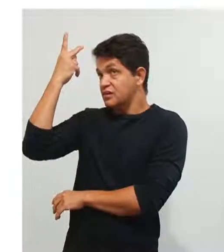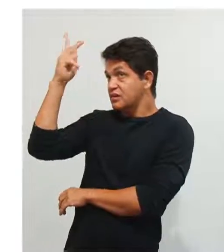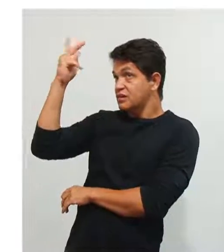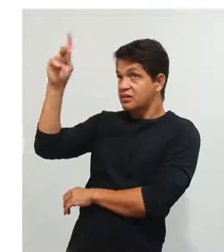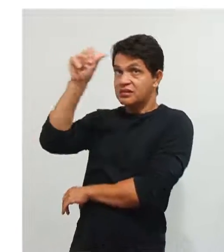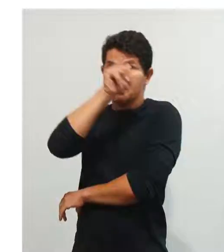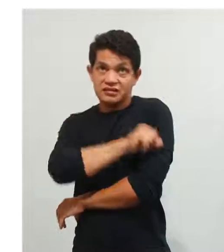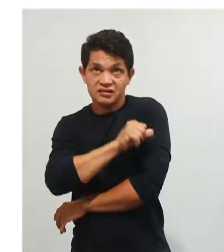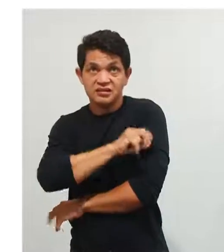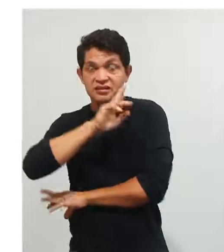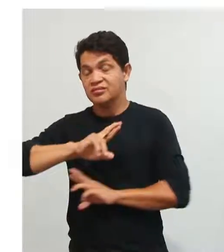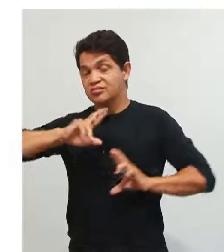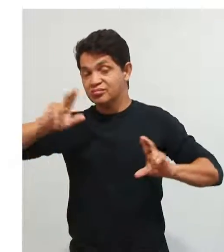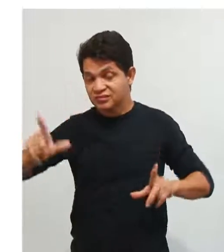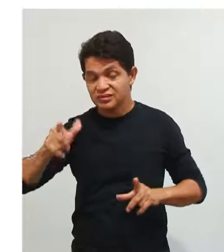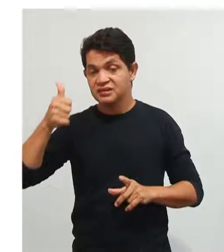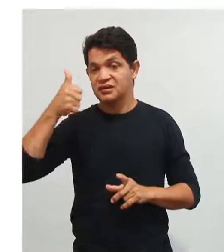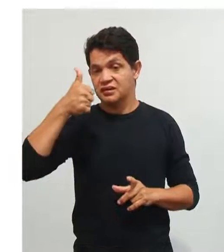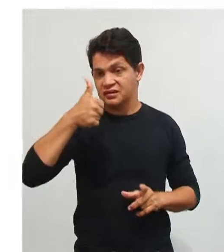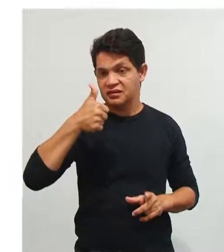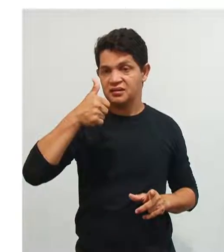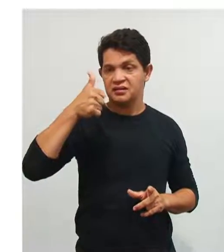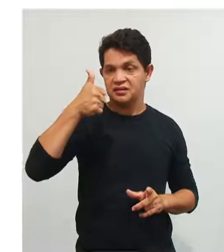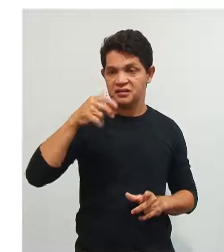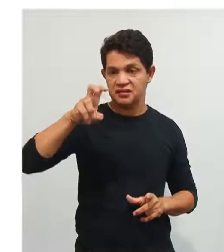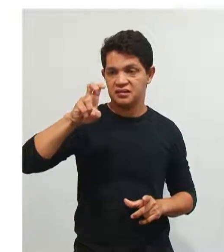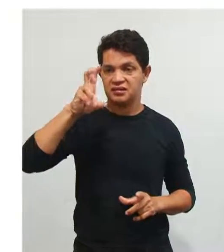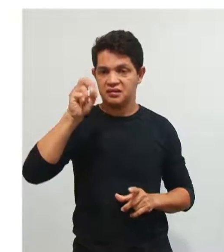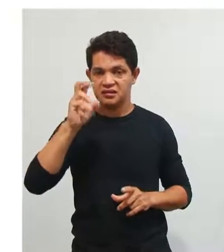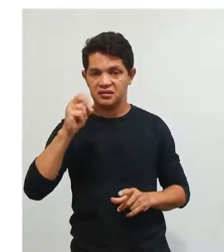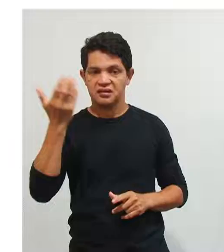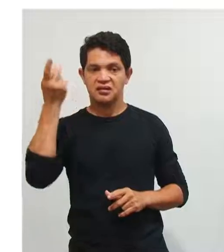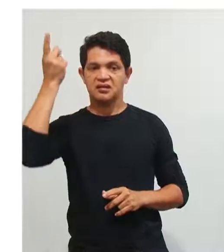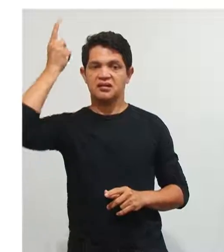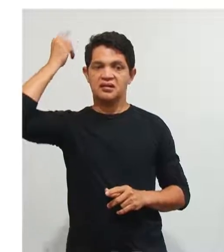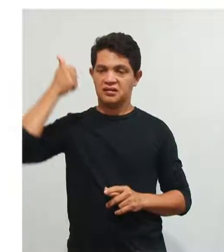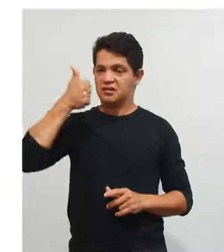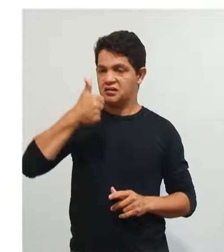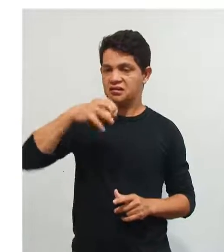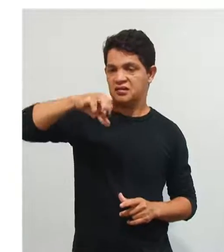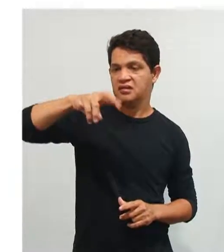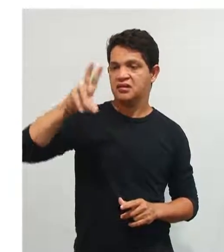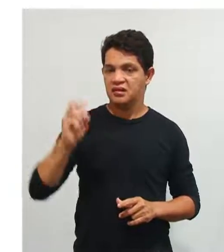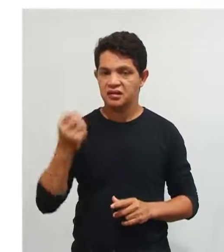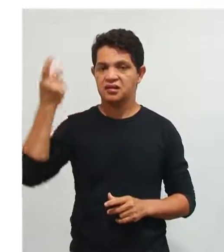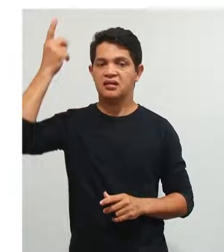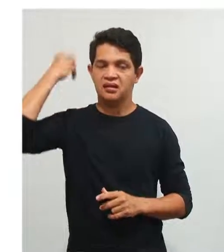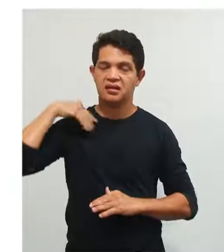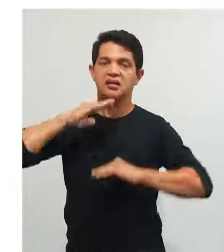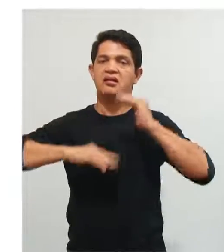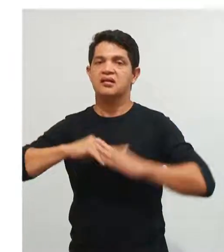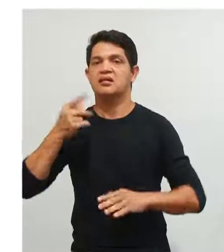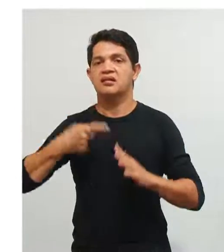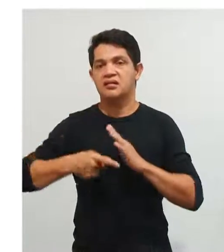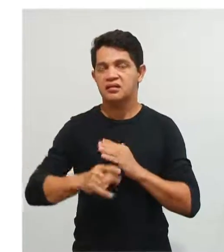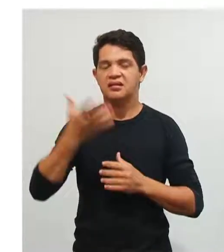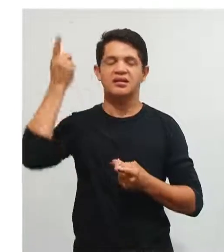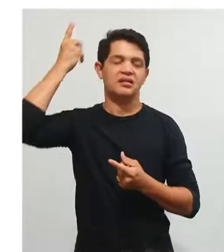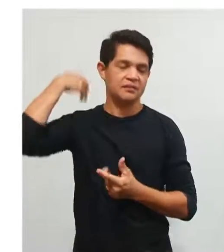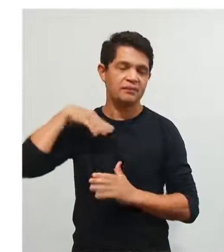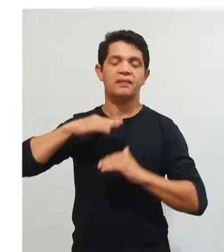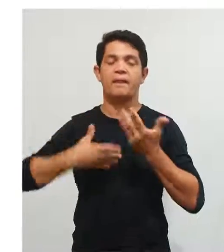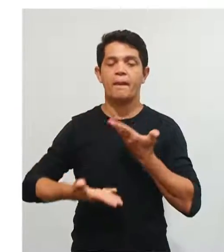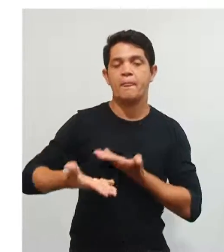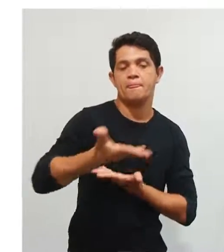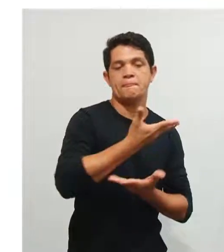da década de 50, que mescla influências do jazz, do samba, do blues